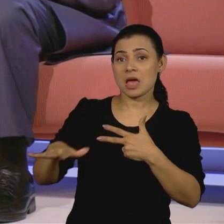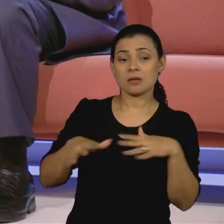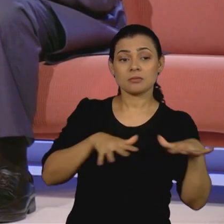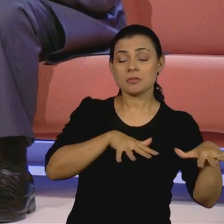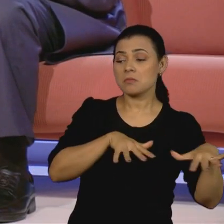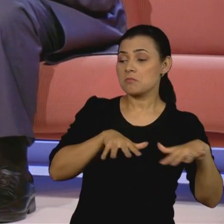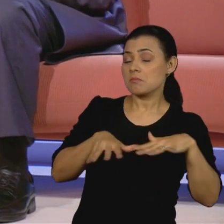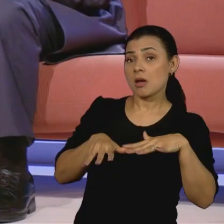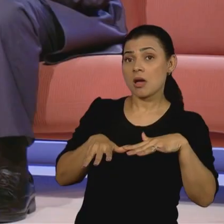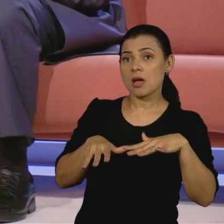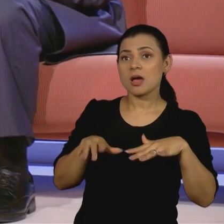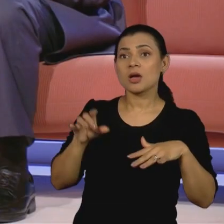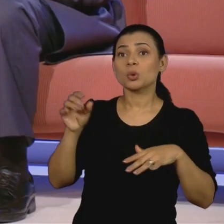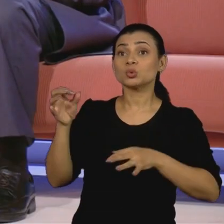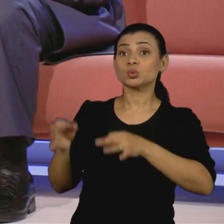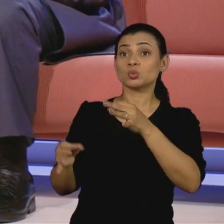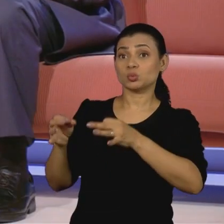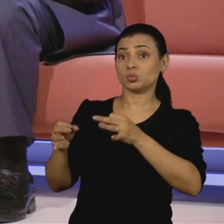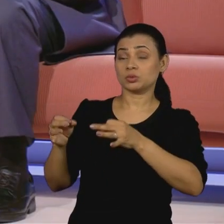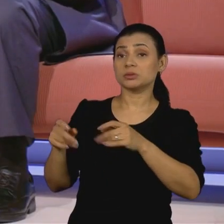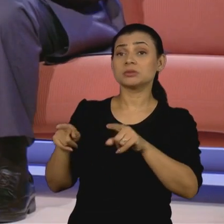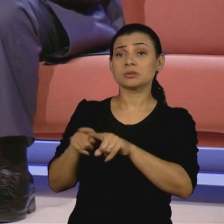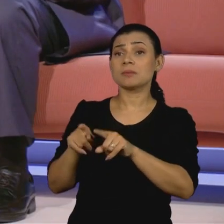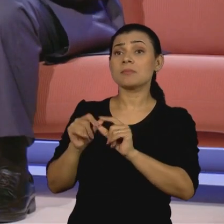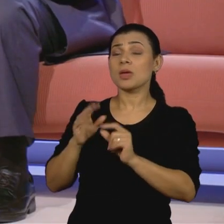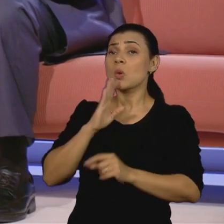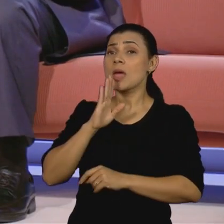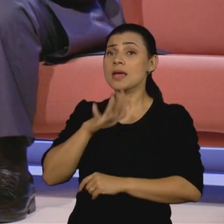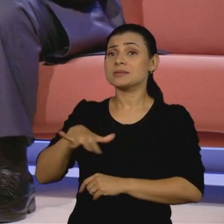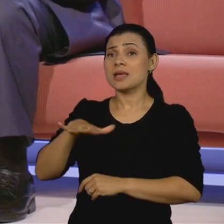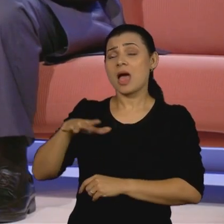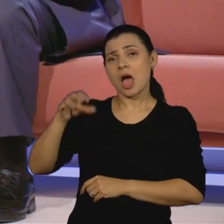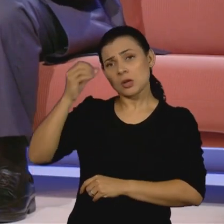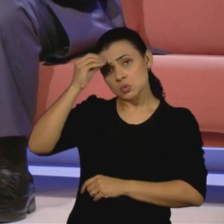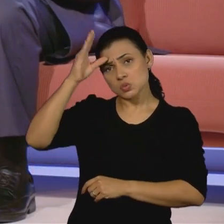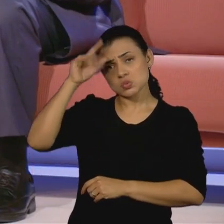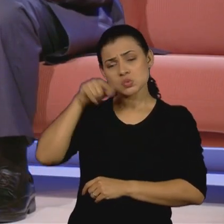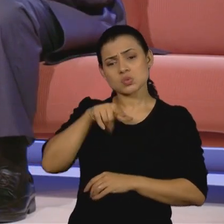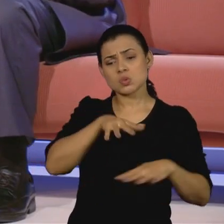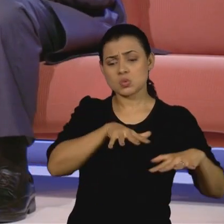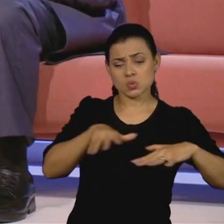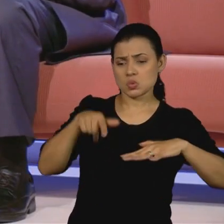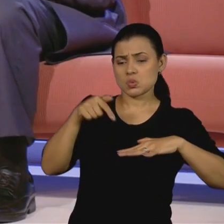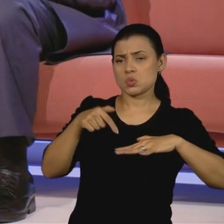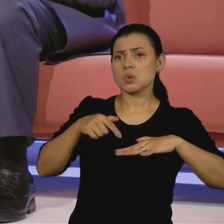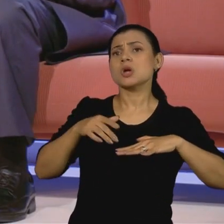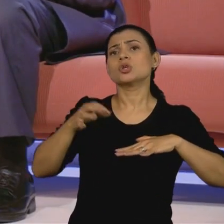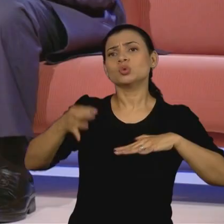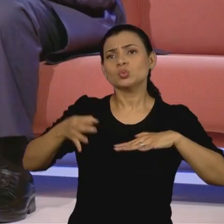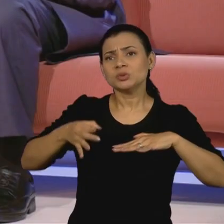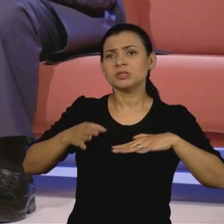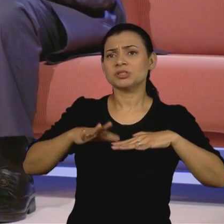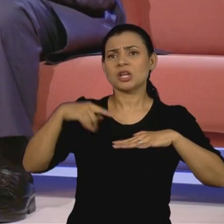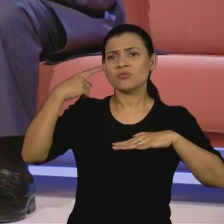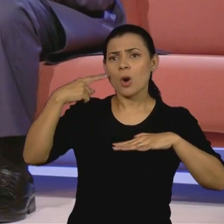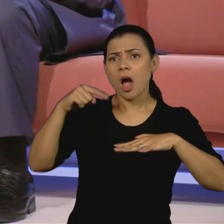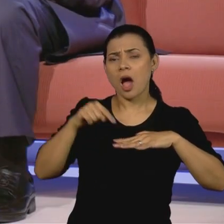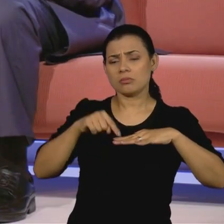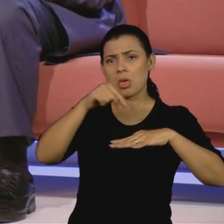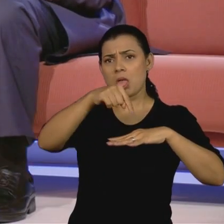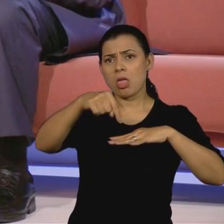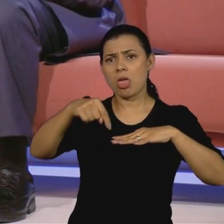não é só por juristas, por conhecedores, por advogados, por juízes. Quem tem mais